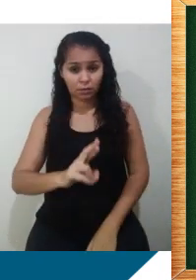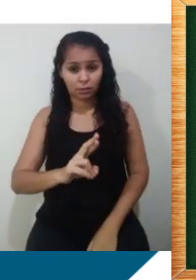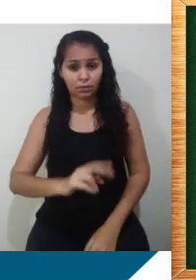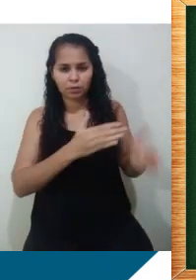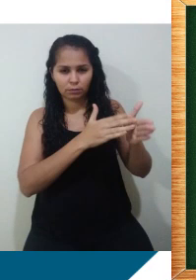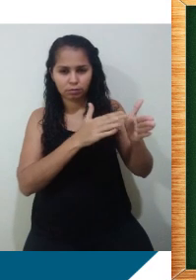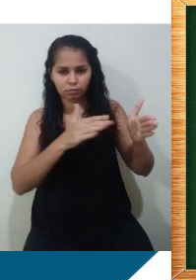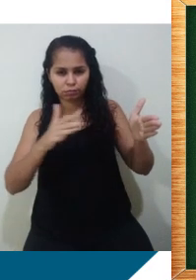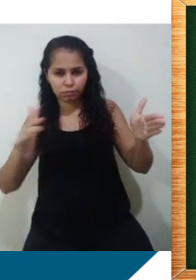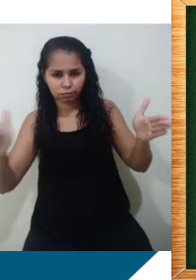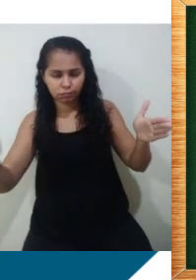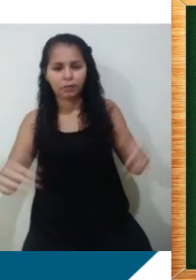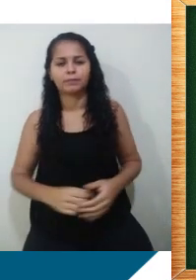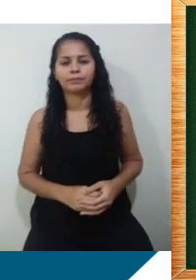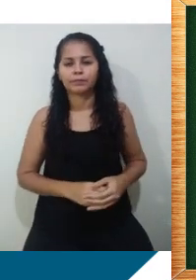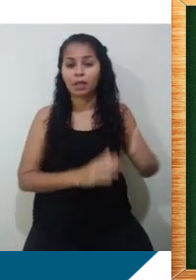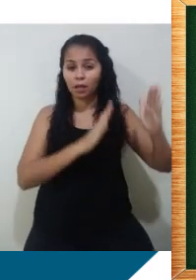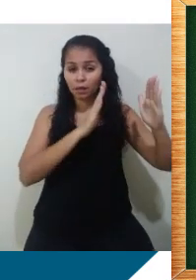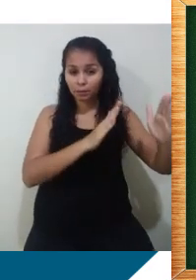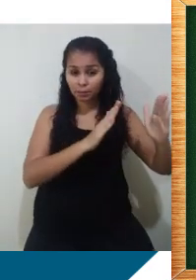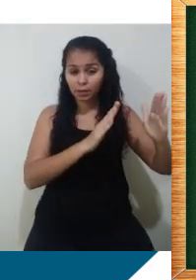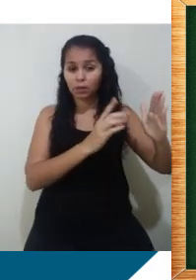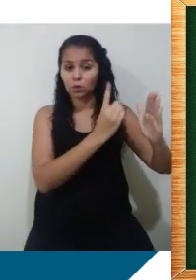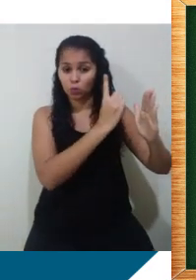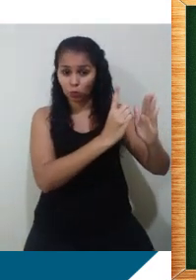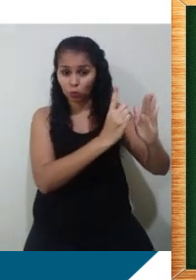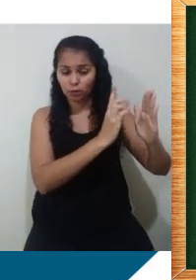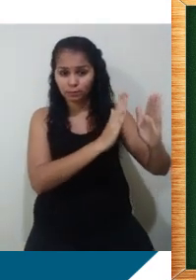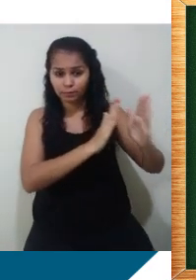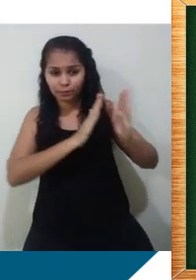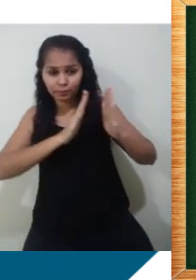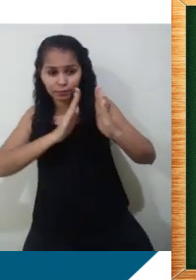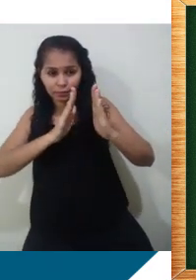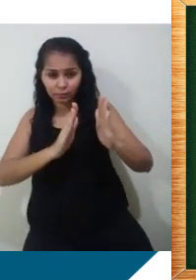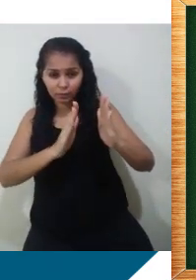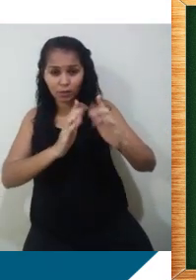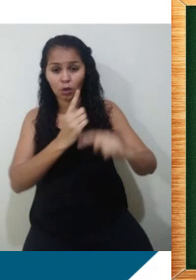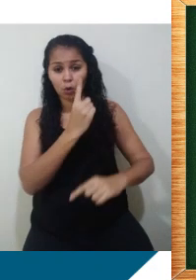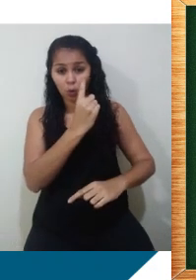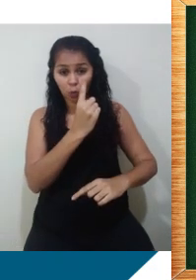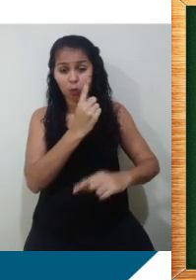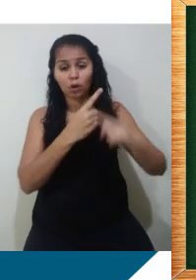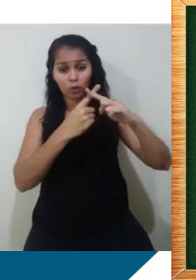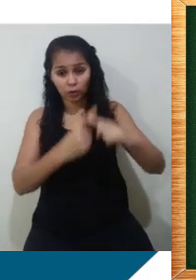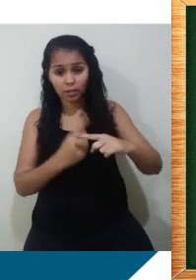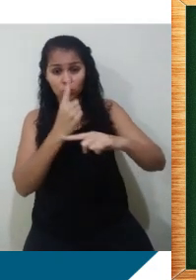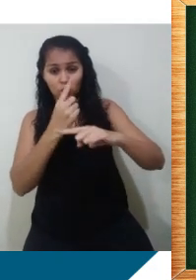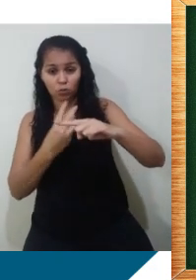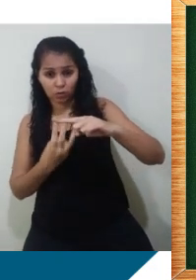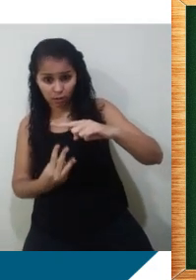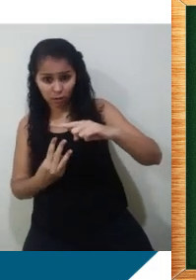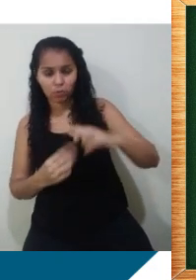sequência, onde A1 será 1, A2 será o produto de 1 vezes 1/3, o